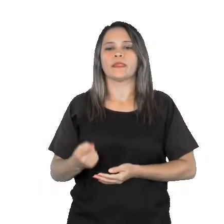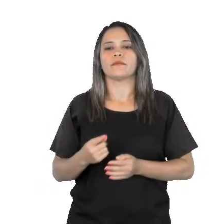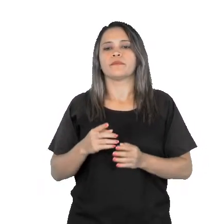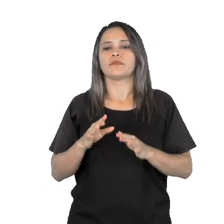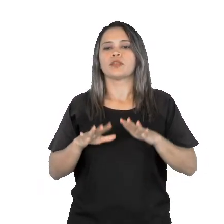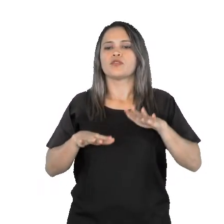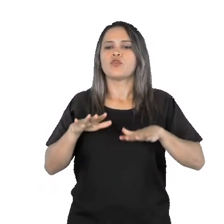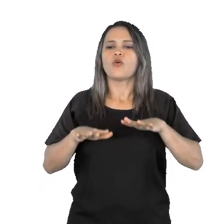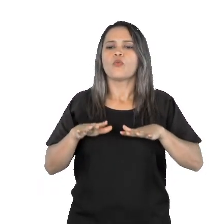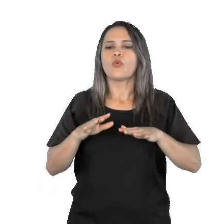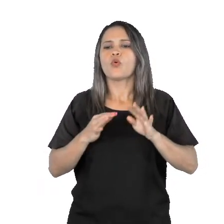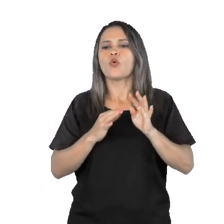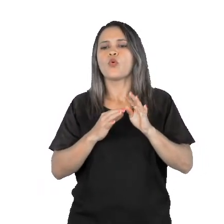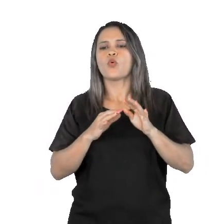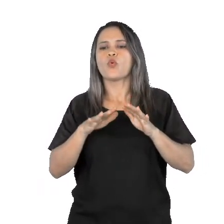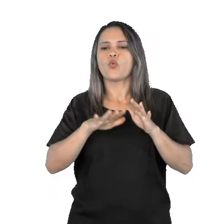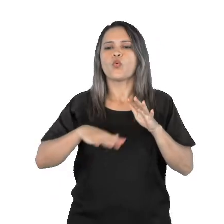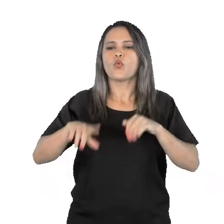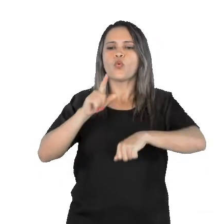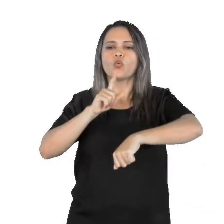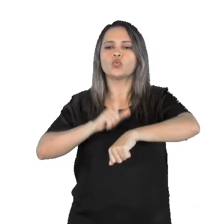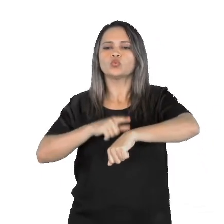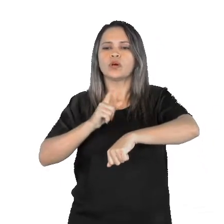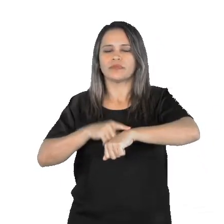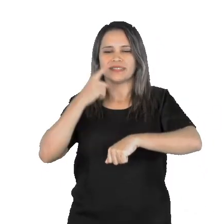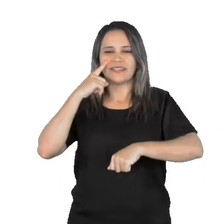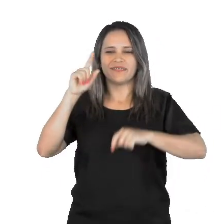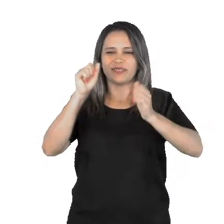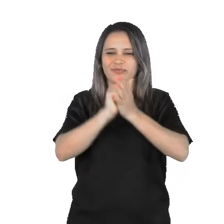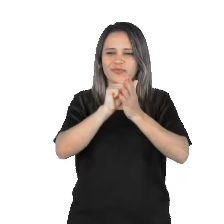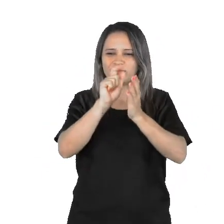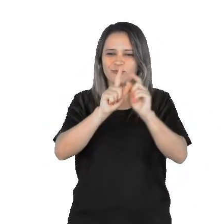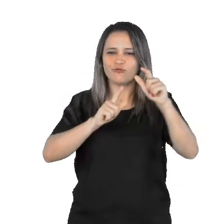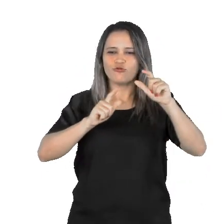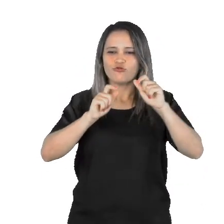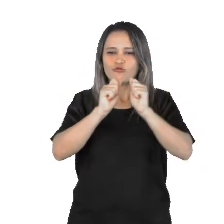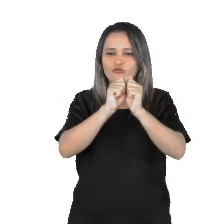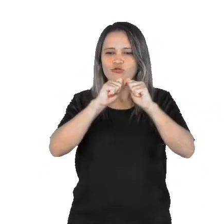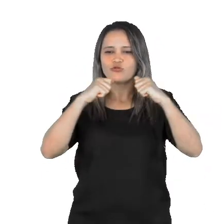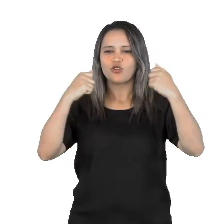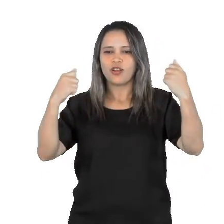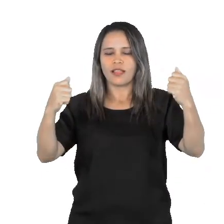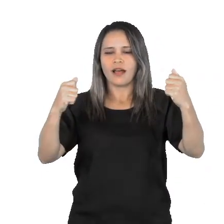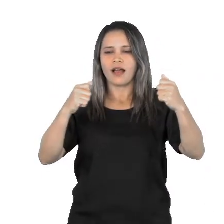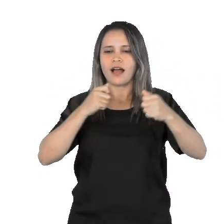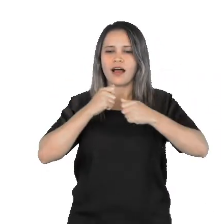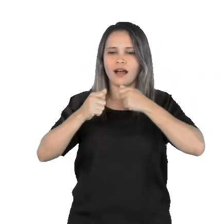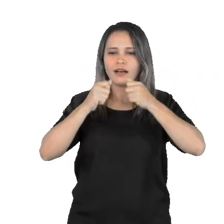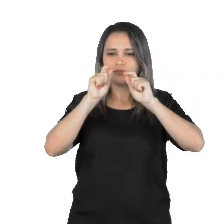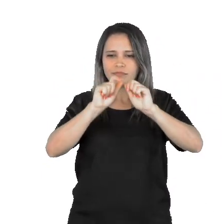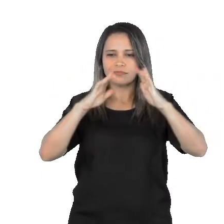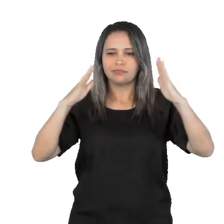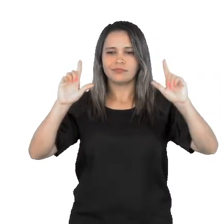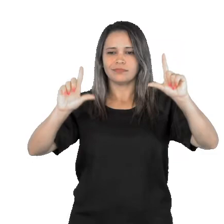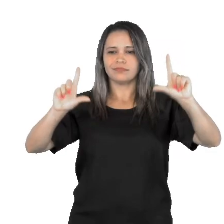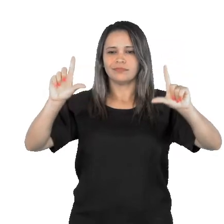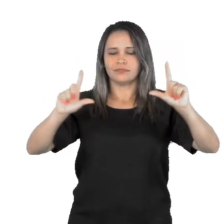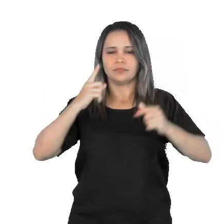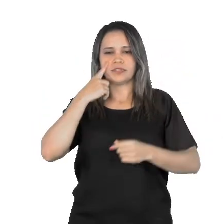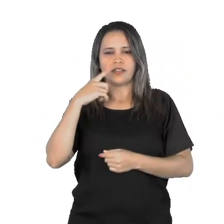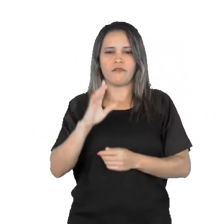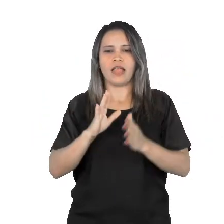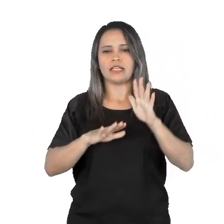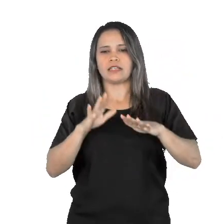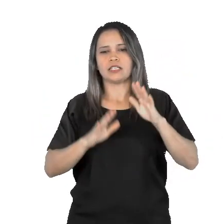tempo, que você vê também passando todos os dias aí no jornal, né? Como é que vai estar o tempo. E geralmente mostra a temperatura